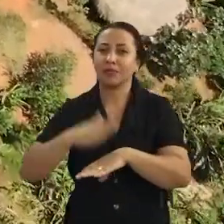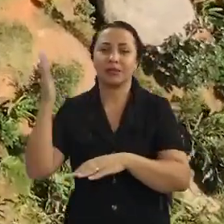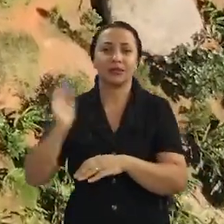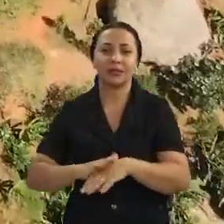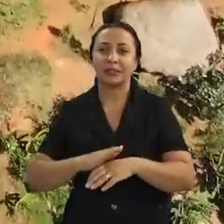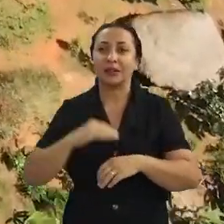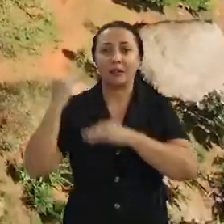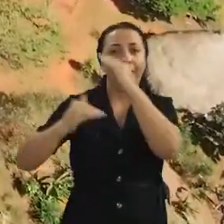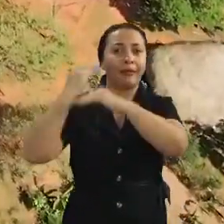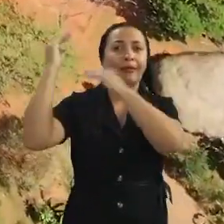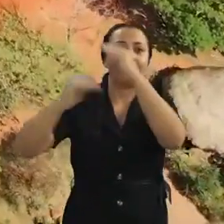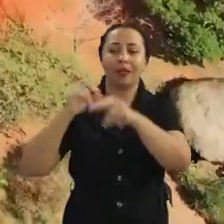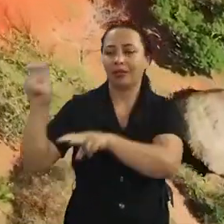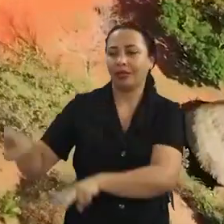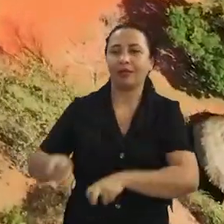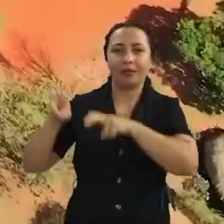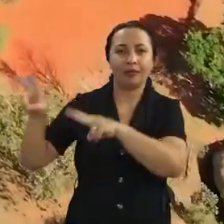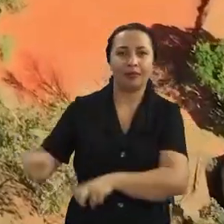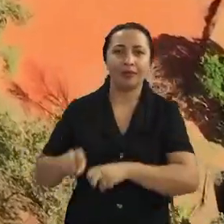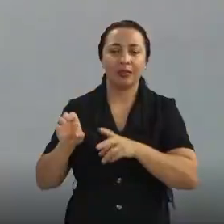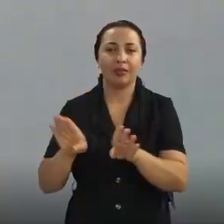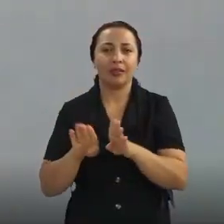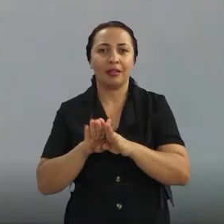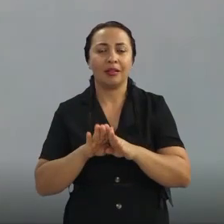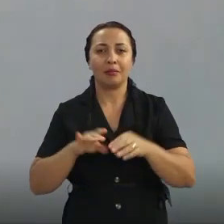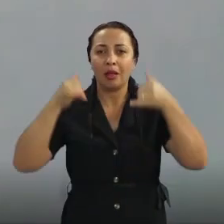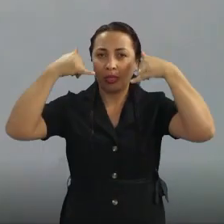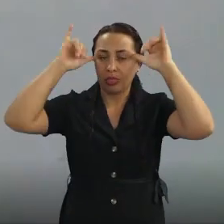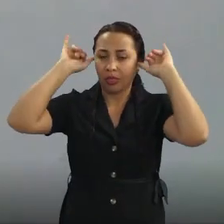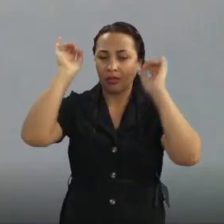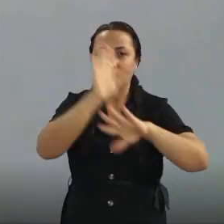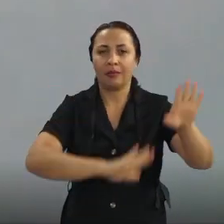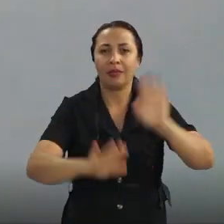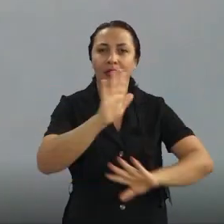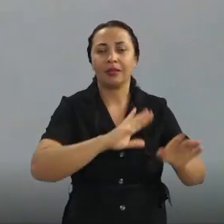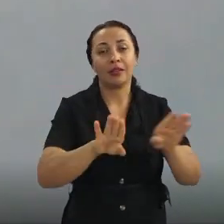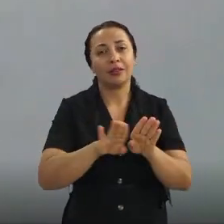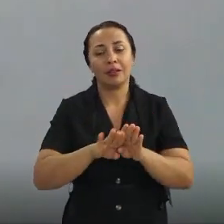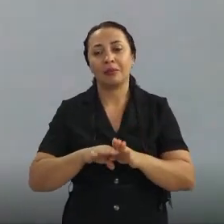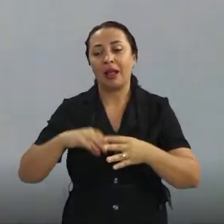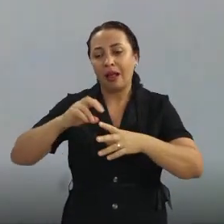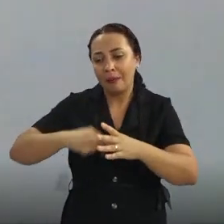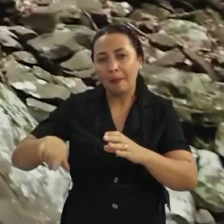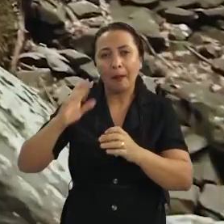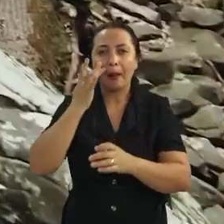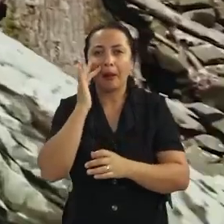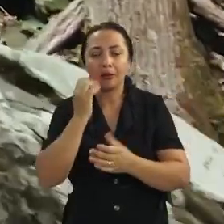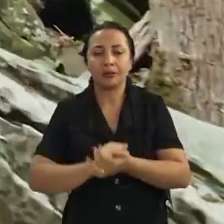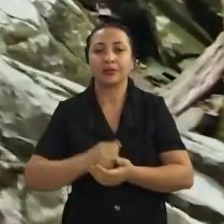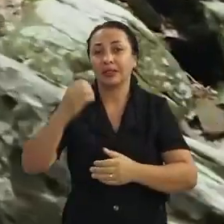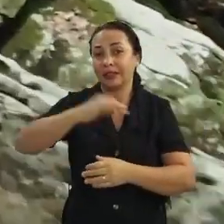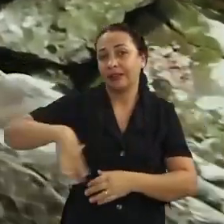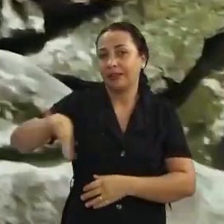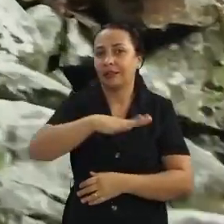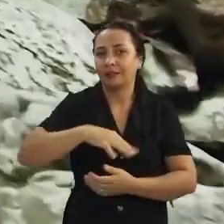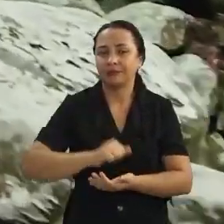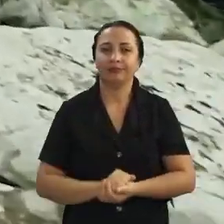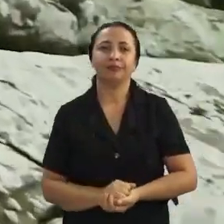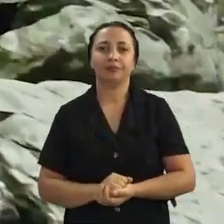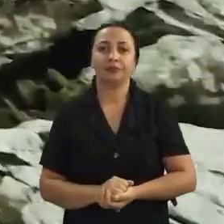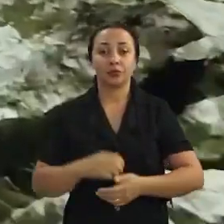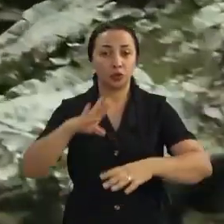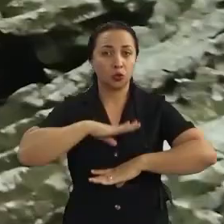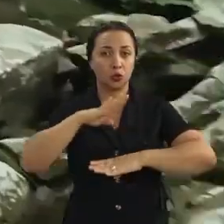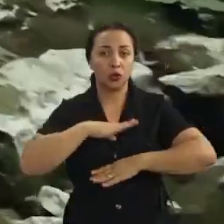do agronegócio o avanço da pecuária e do garimpo ilegal dentro dos nossos territórios uma das principais